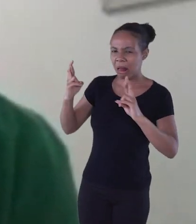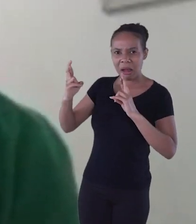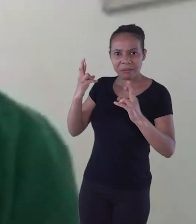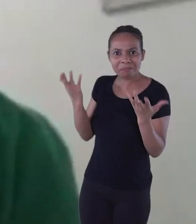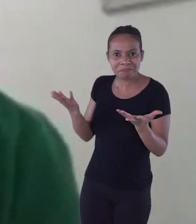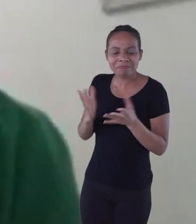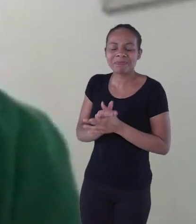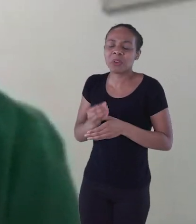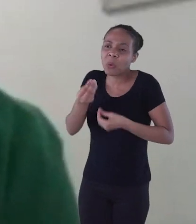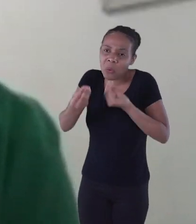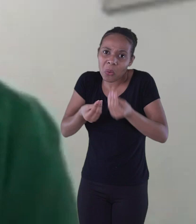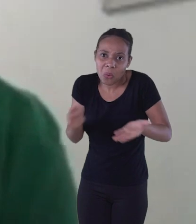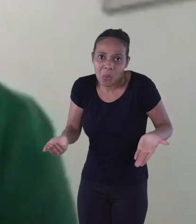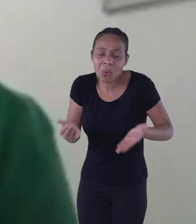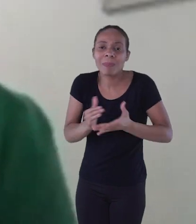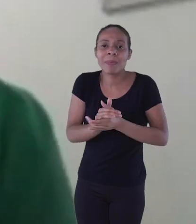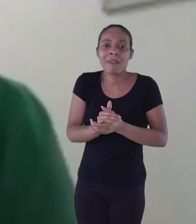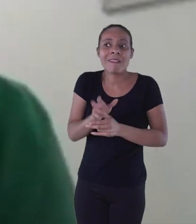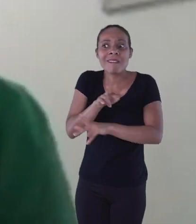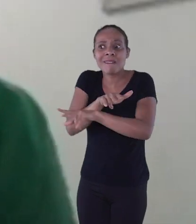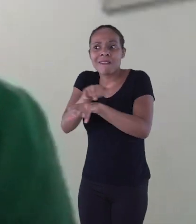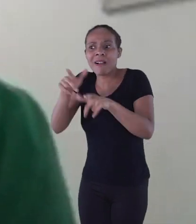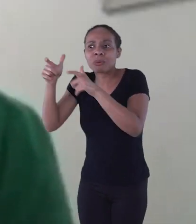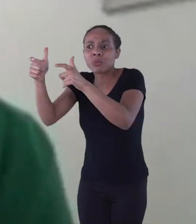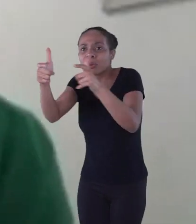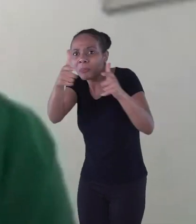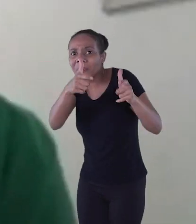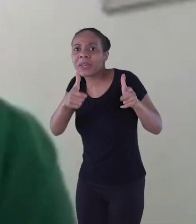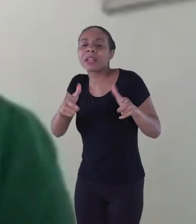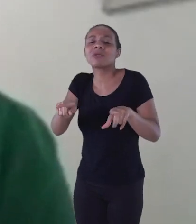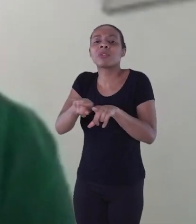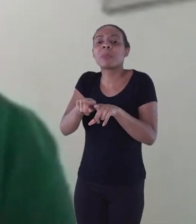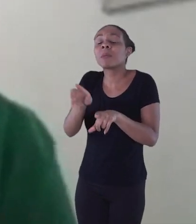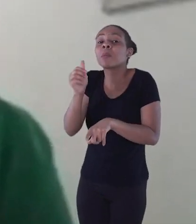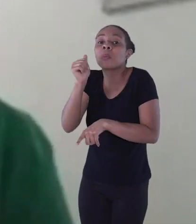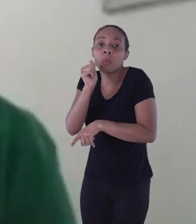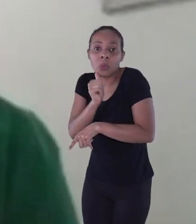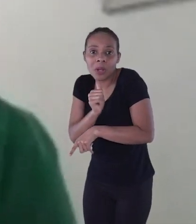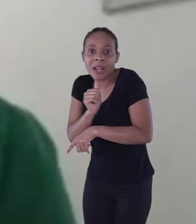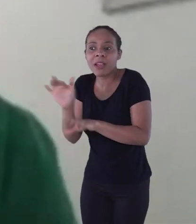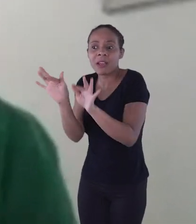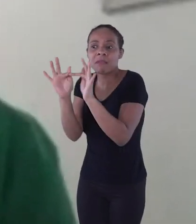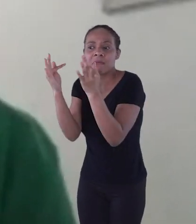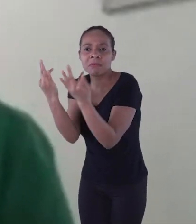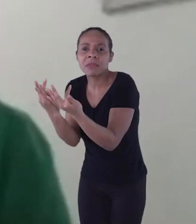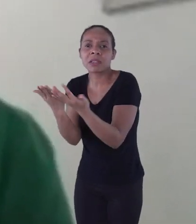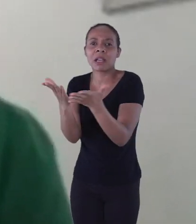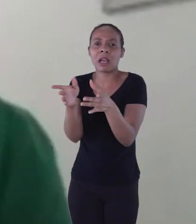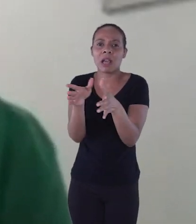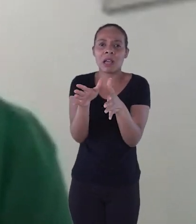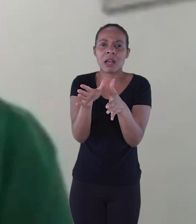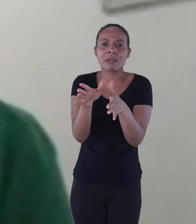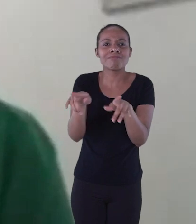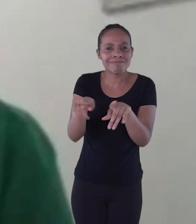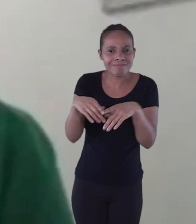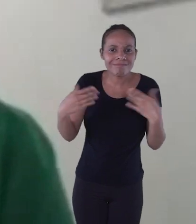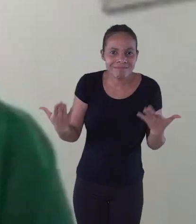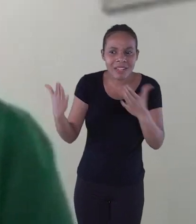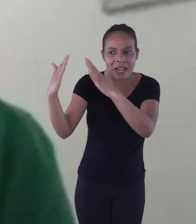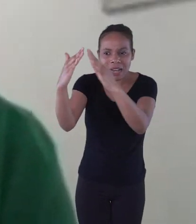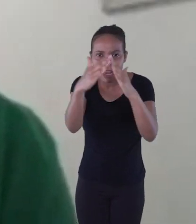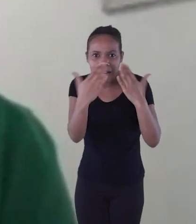o quê? Todo o ambiente doméstico, familiar, e a gente foi para trás e para frente localizando